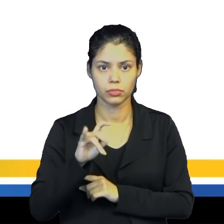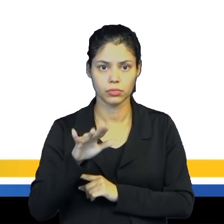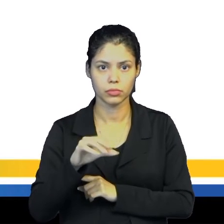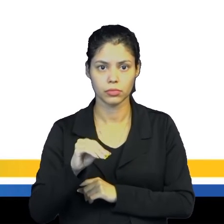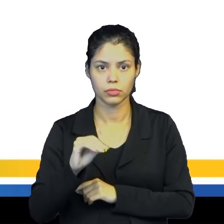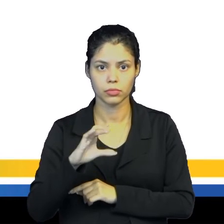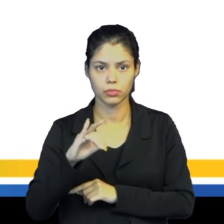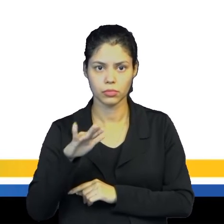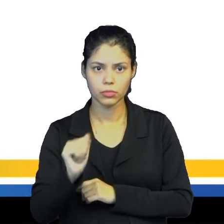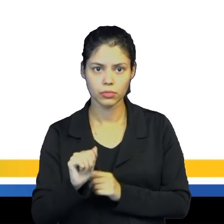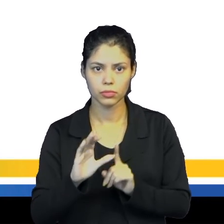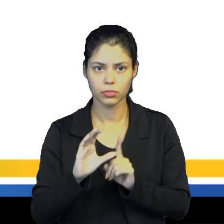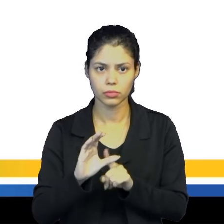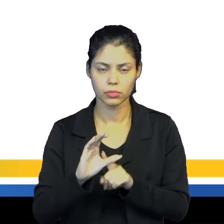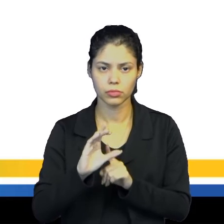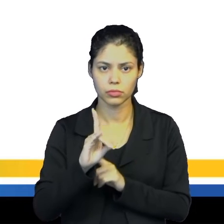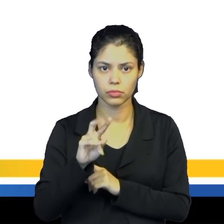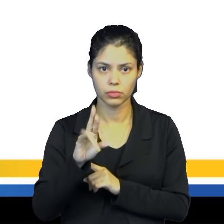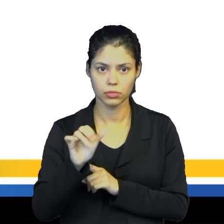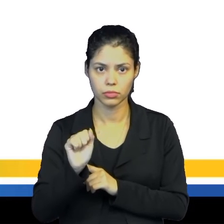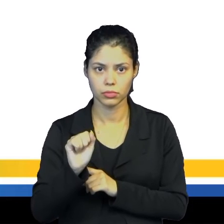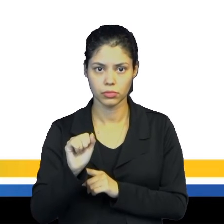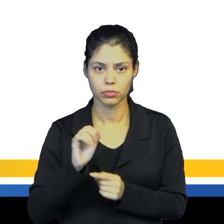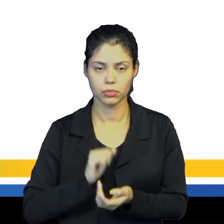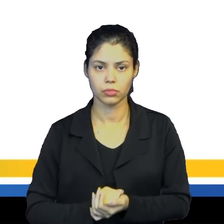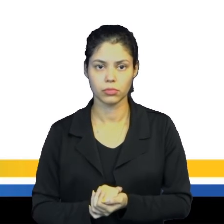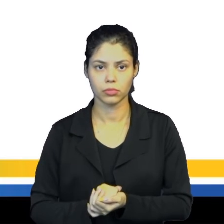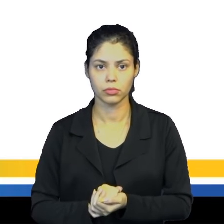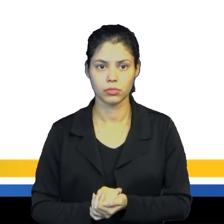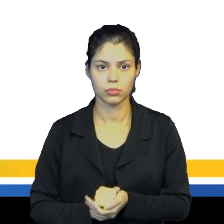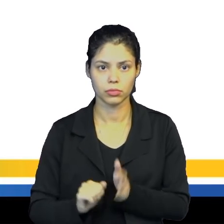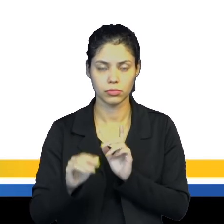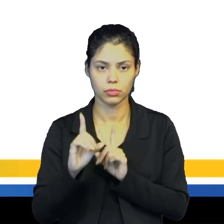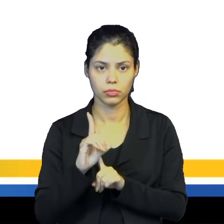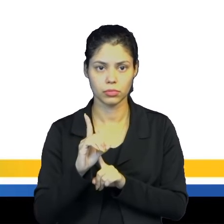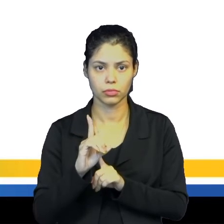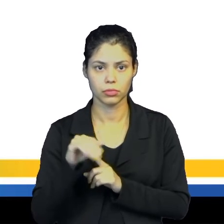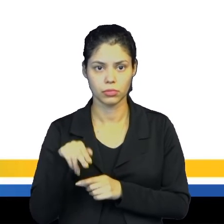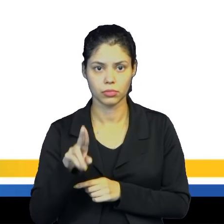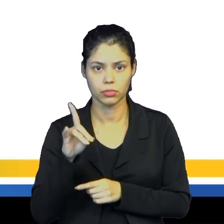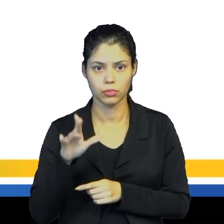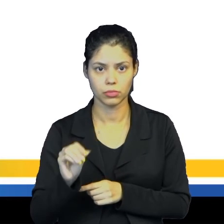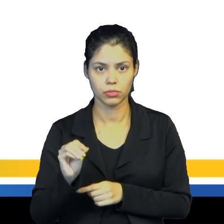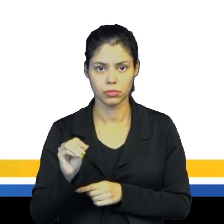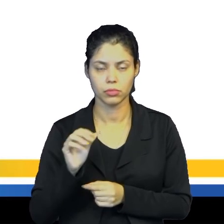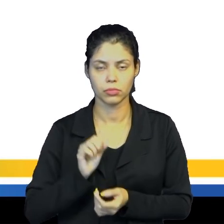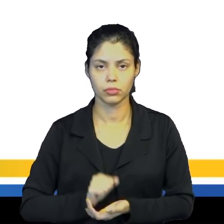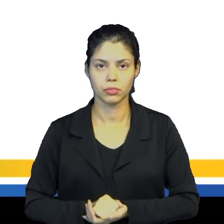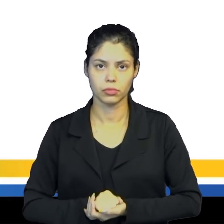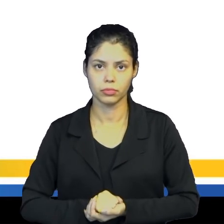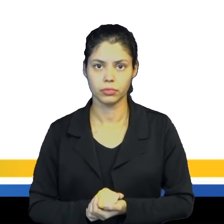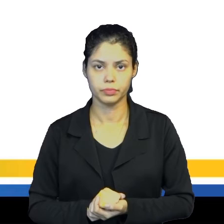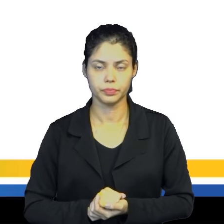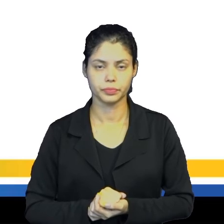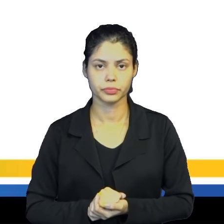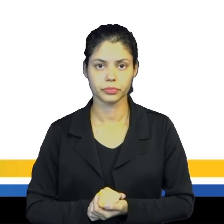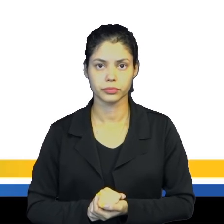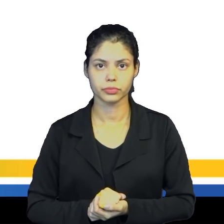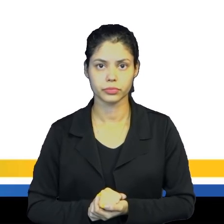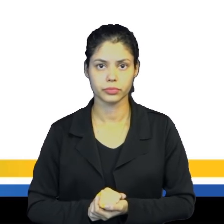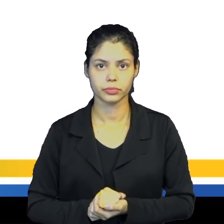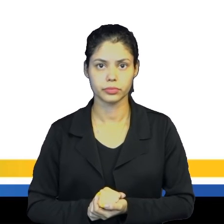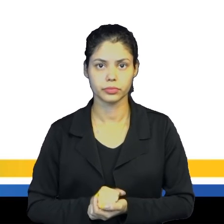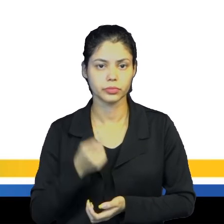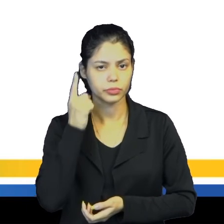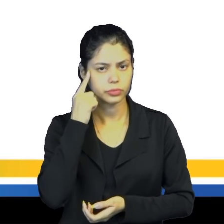caramurus e chimangos. Letra C, crioulos e chapetones. Ou letra D, moderados e exaltados. Vamos